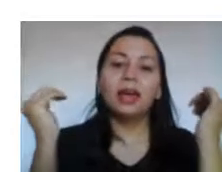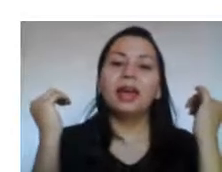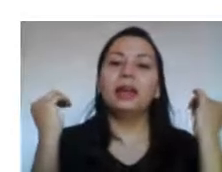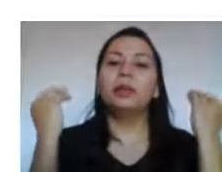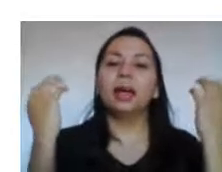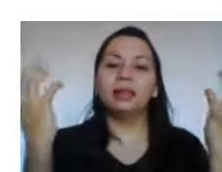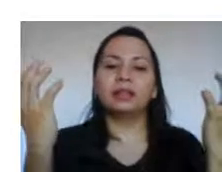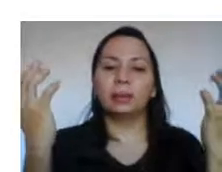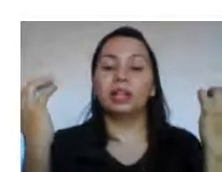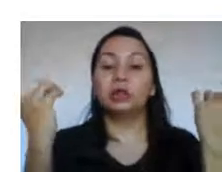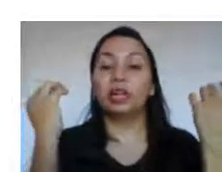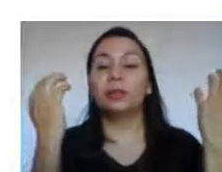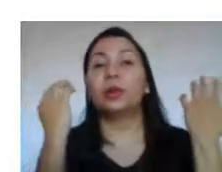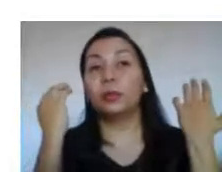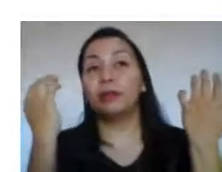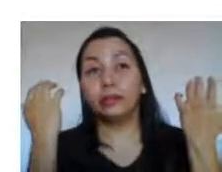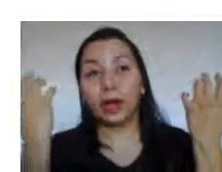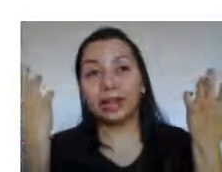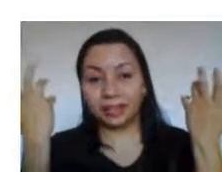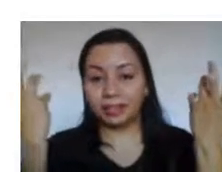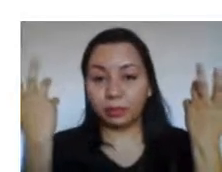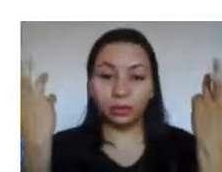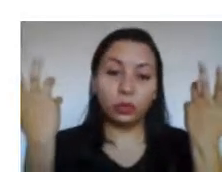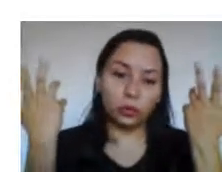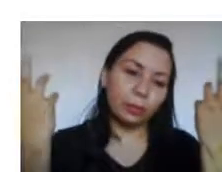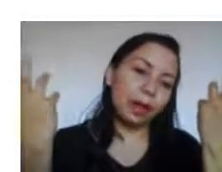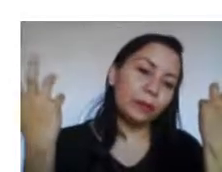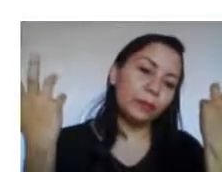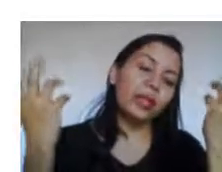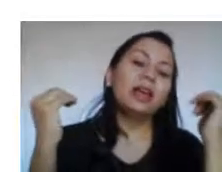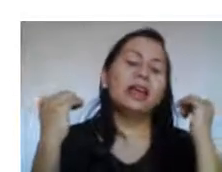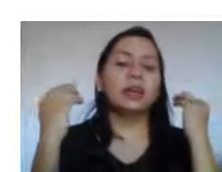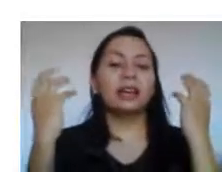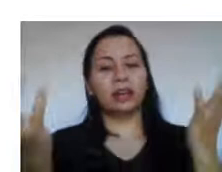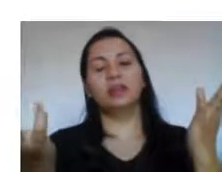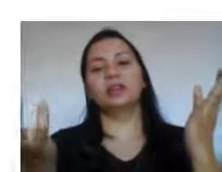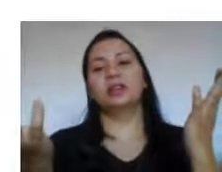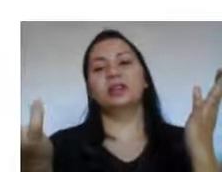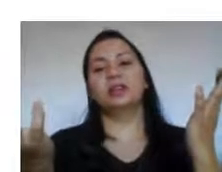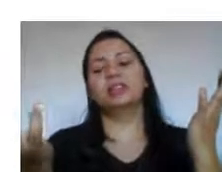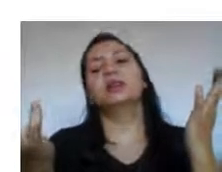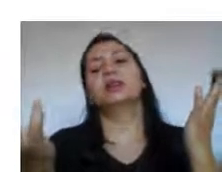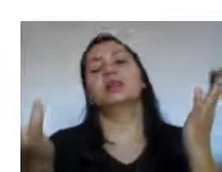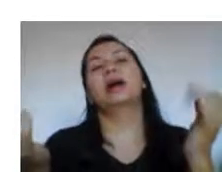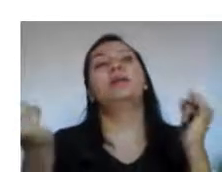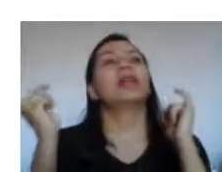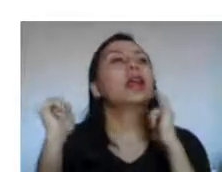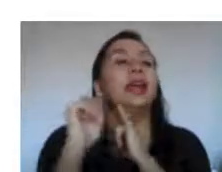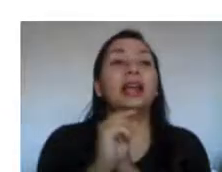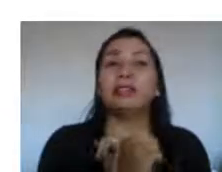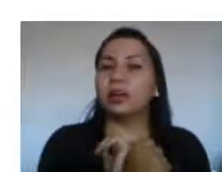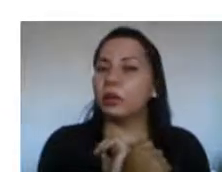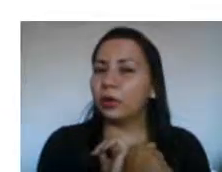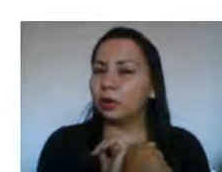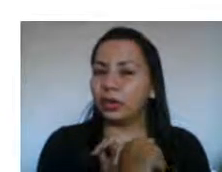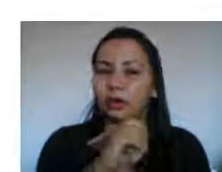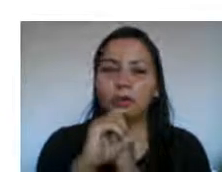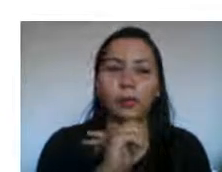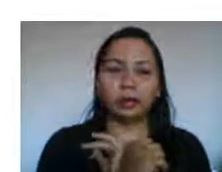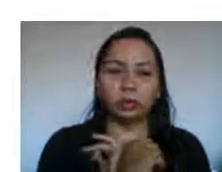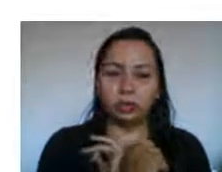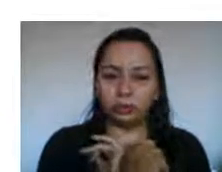calor. Ele aumenta a temperatura, ele promove o aquecimento global. E o que, que vai acontecer com esse aquecimento global? Ele vai ocorrer